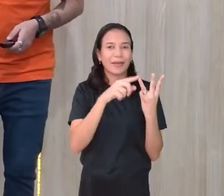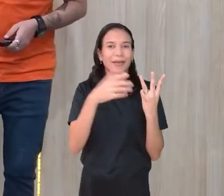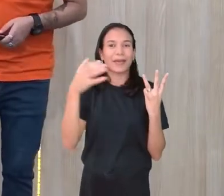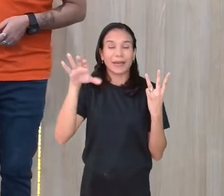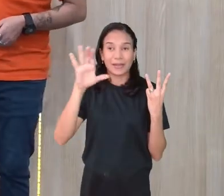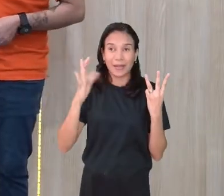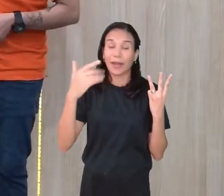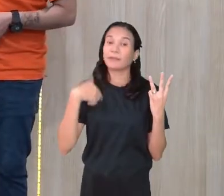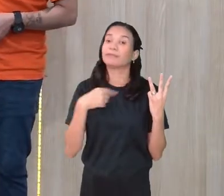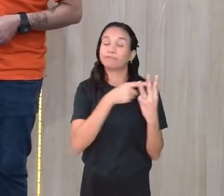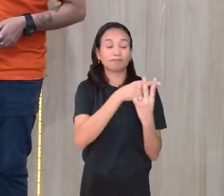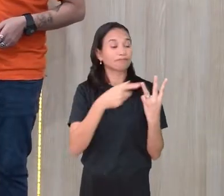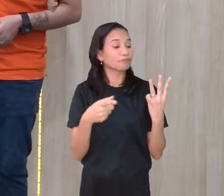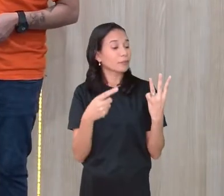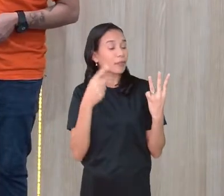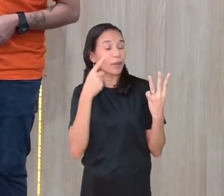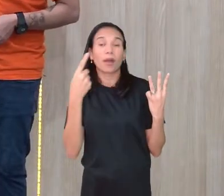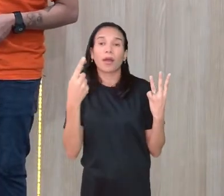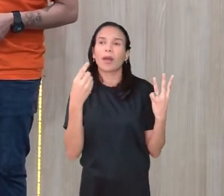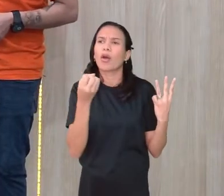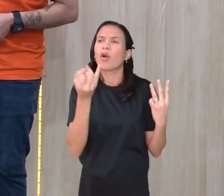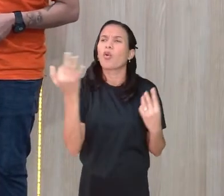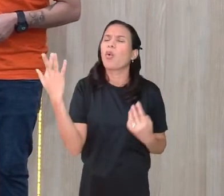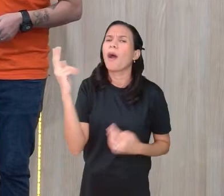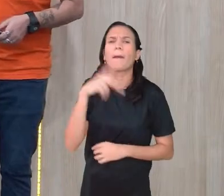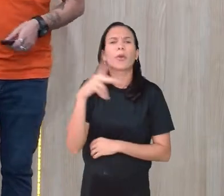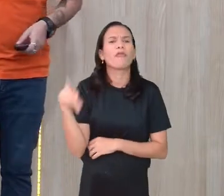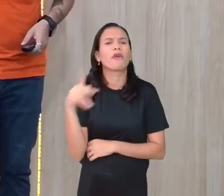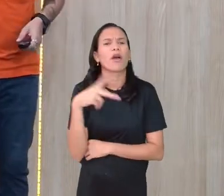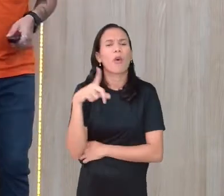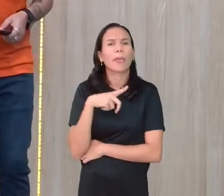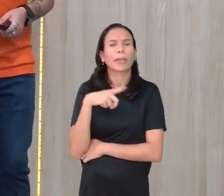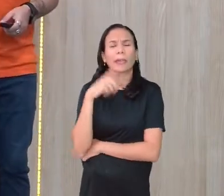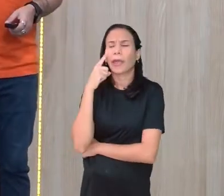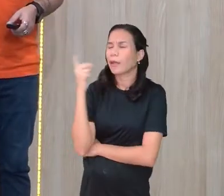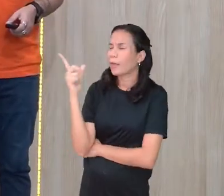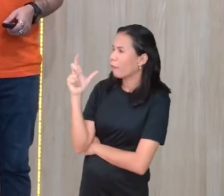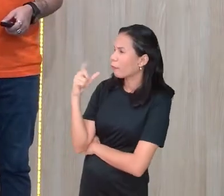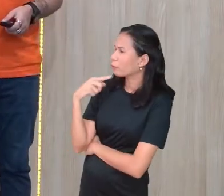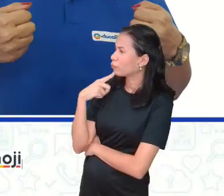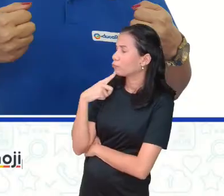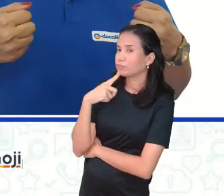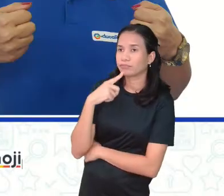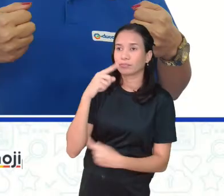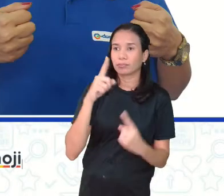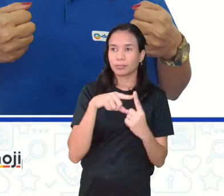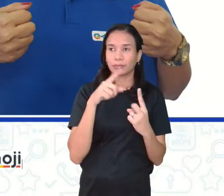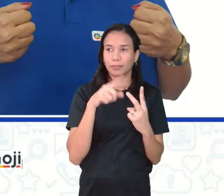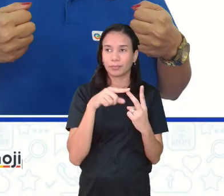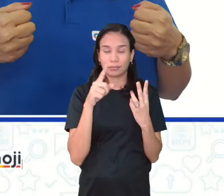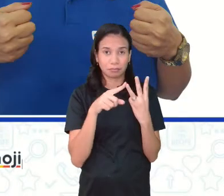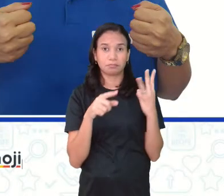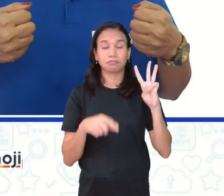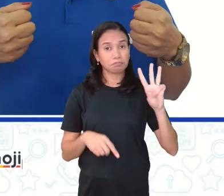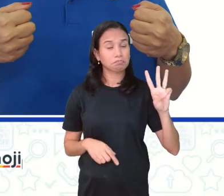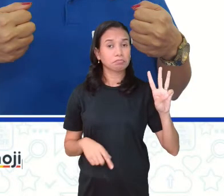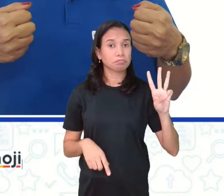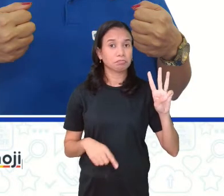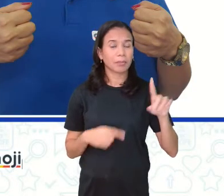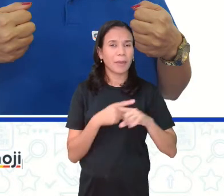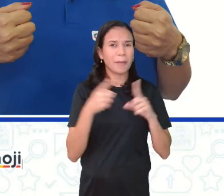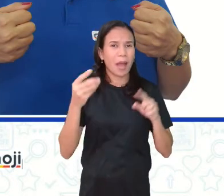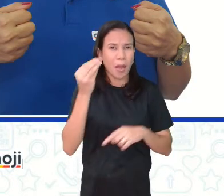tem Bel. Então, quando a gente faz assim, ó, quantas professoras temos nessa imagem? A gente olha 3, certo? Mas